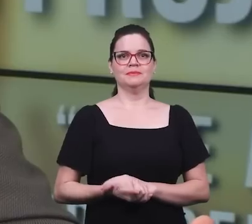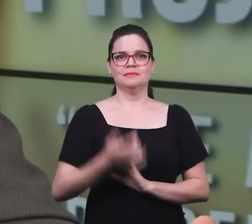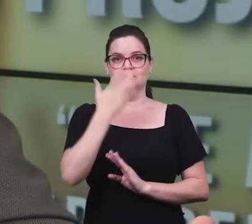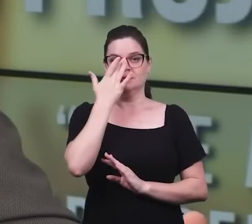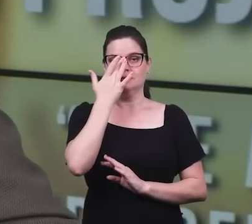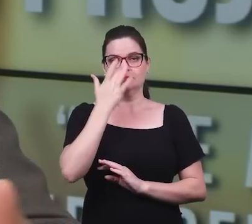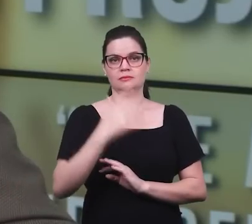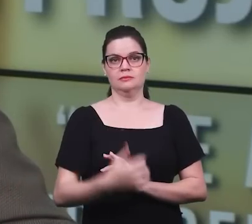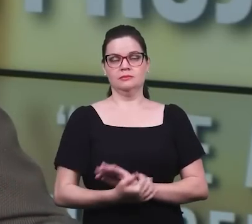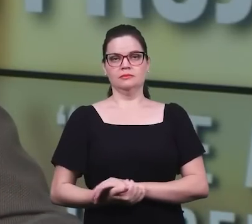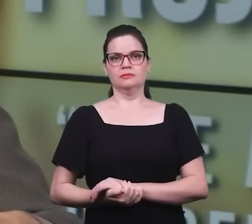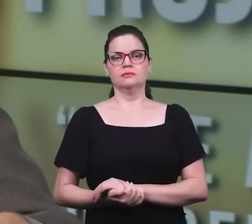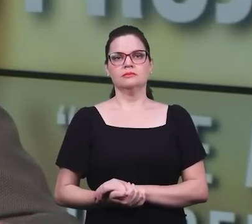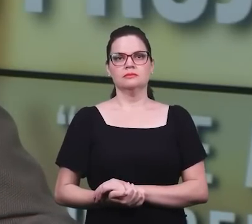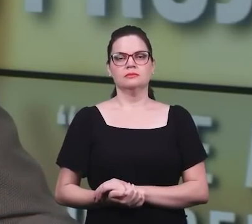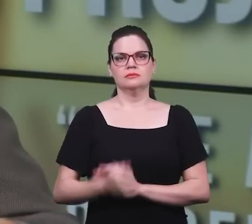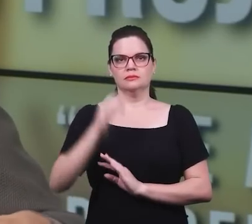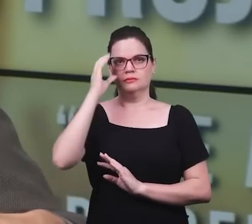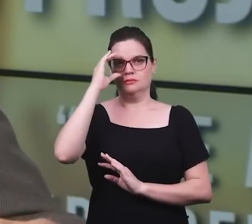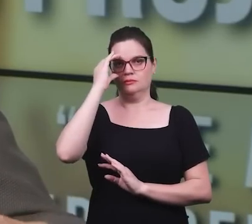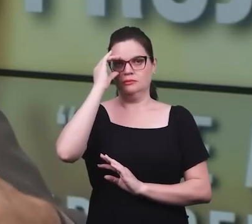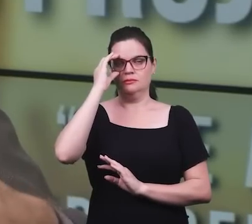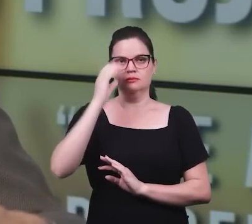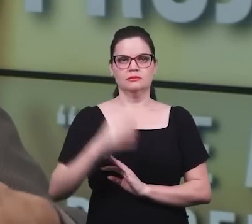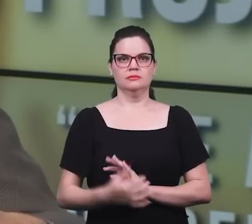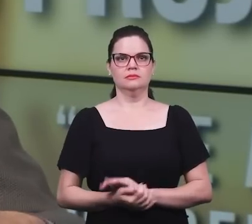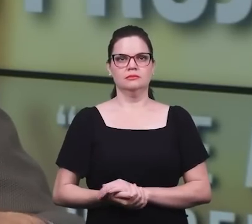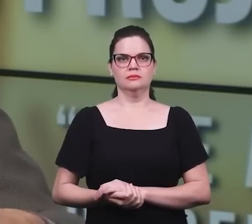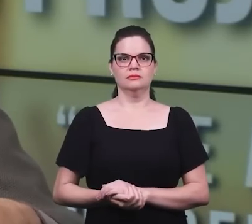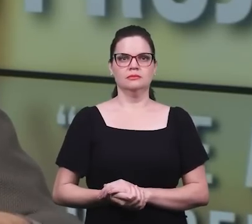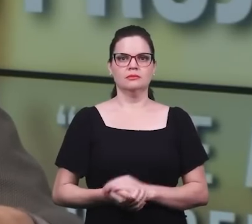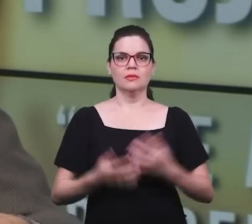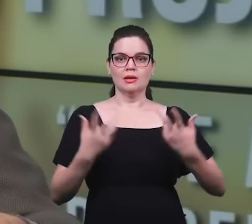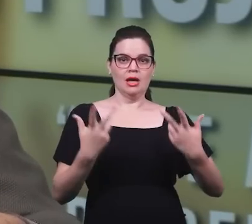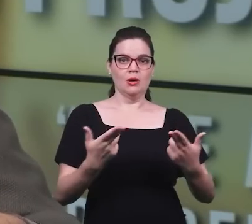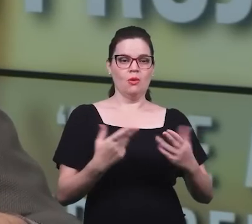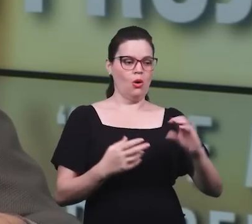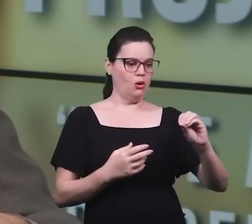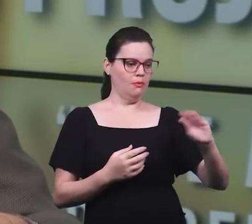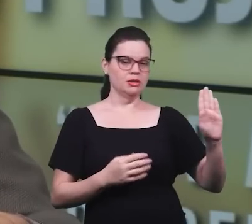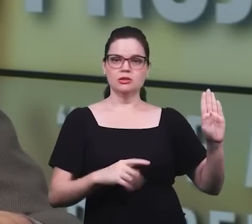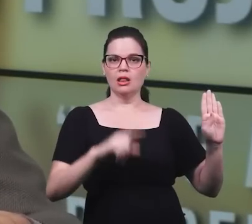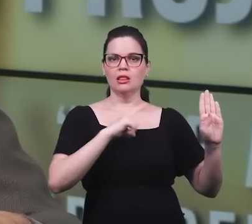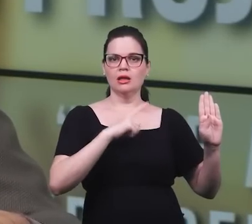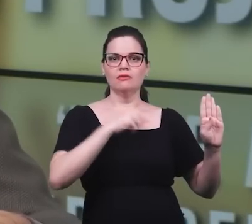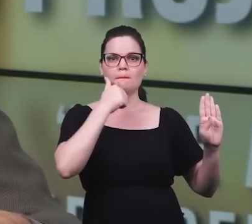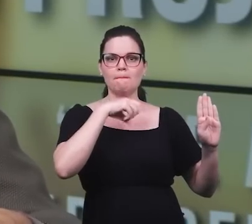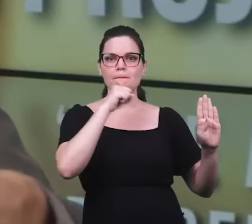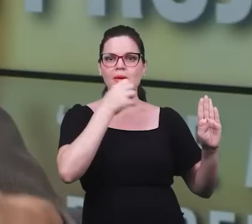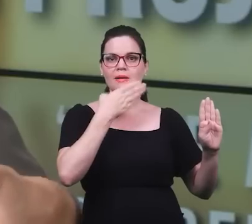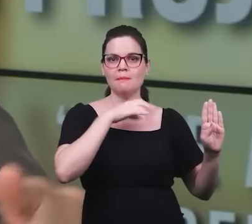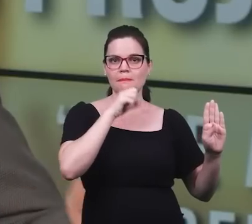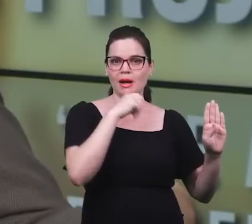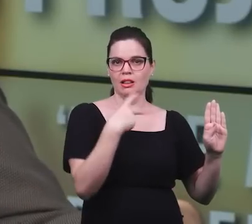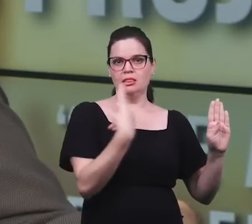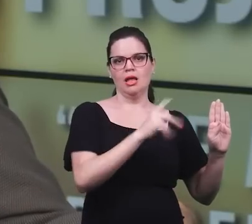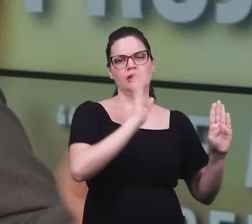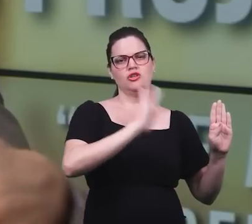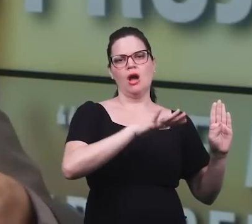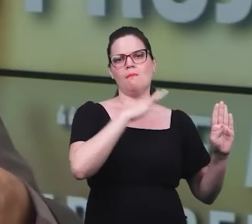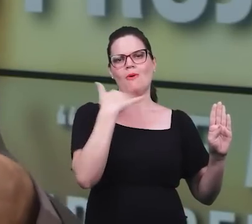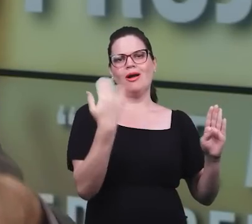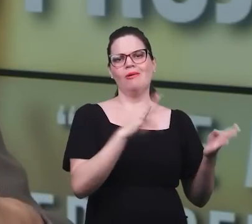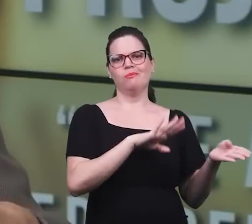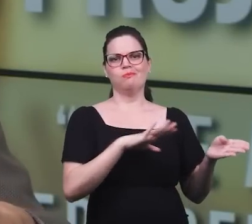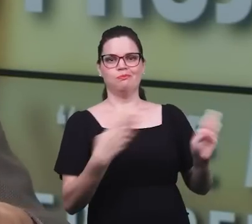sido recolhidos por Deus, mas o que importa é que estava vivo na vida dele, a profecia permaneceu viva. Né? Os pais um dia podem